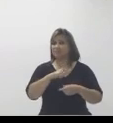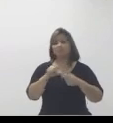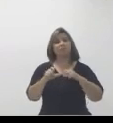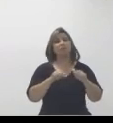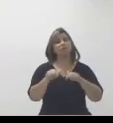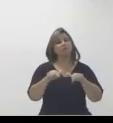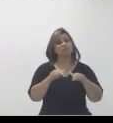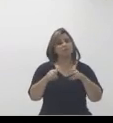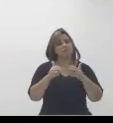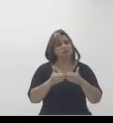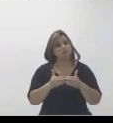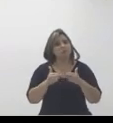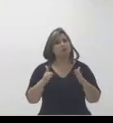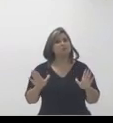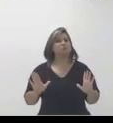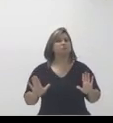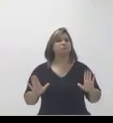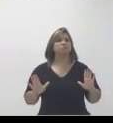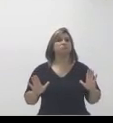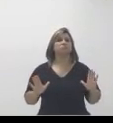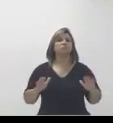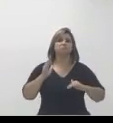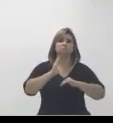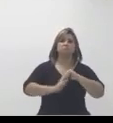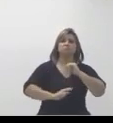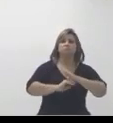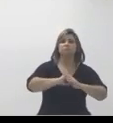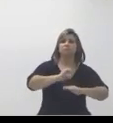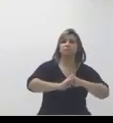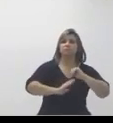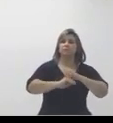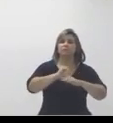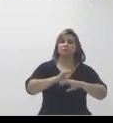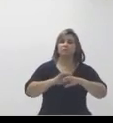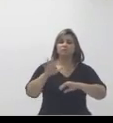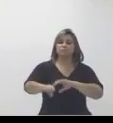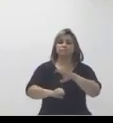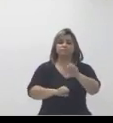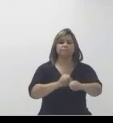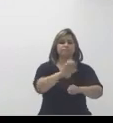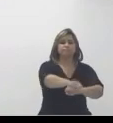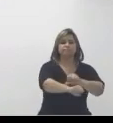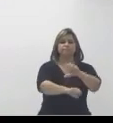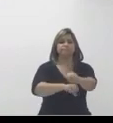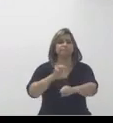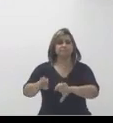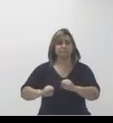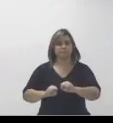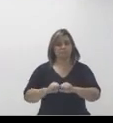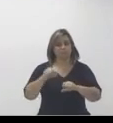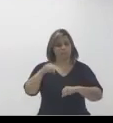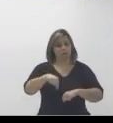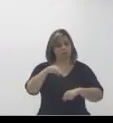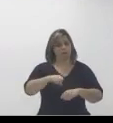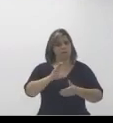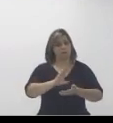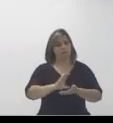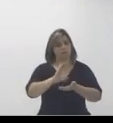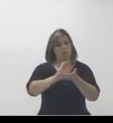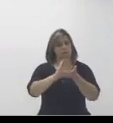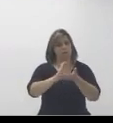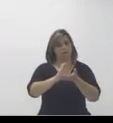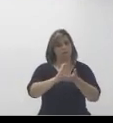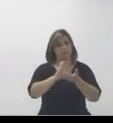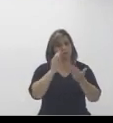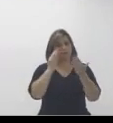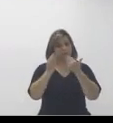abertos os profissionais acabam alçando e o sistema conselhos de psicologia não pode